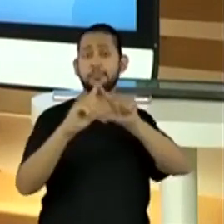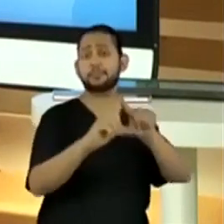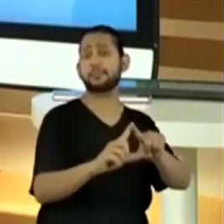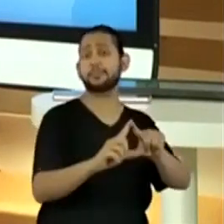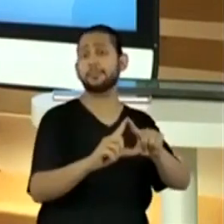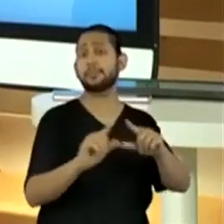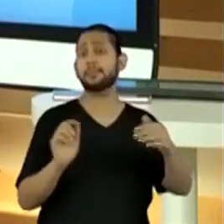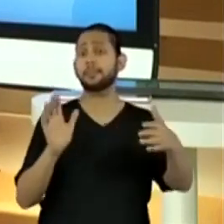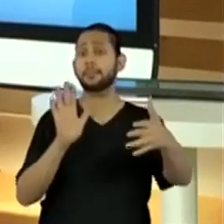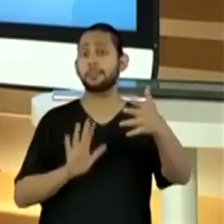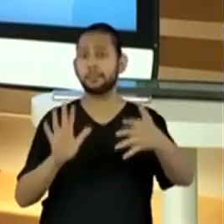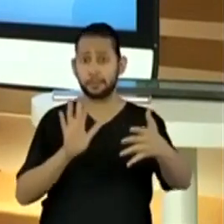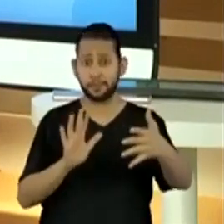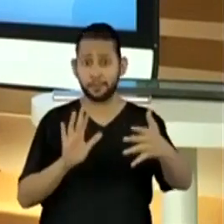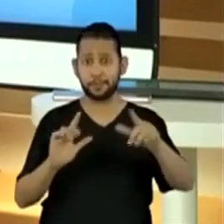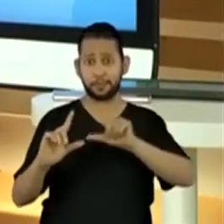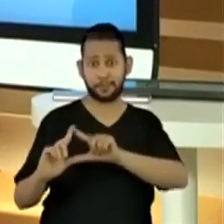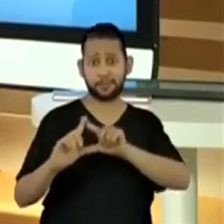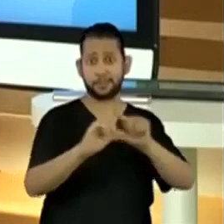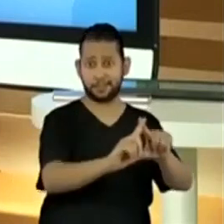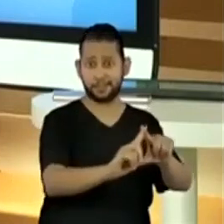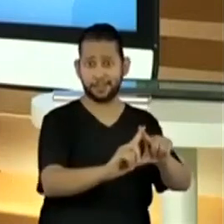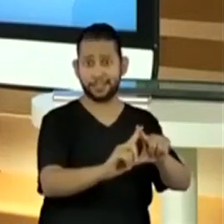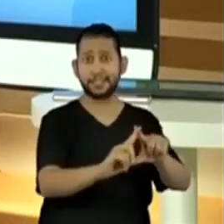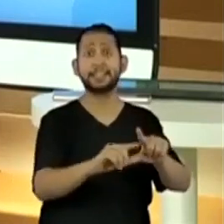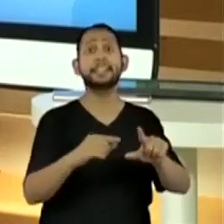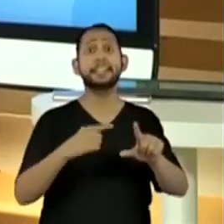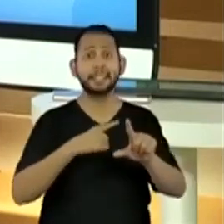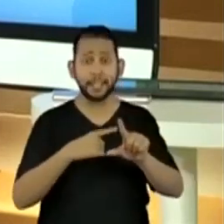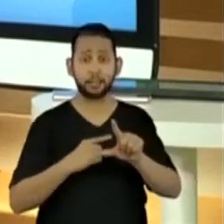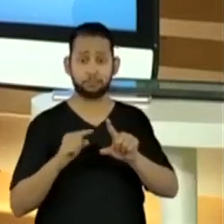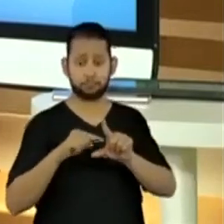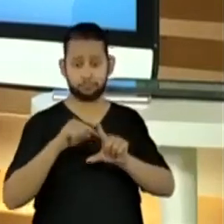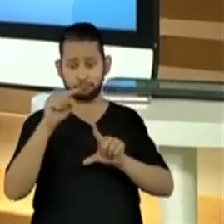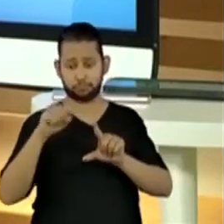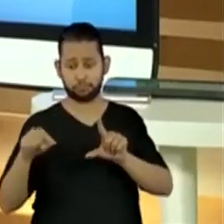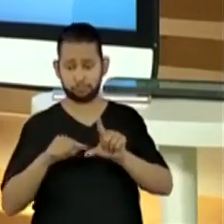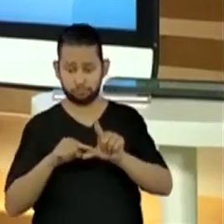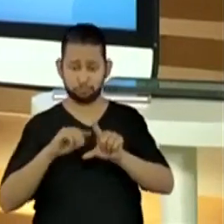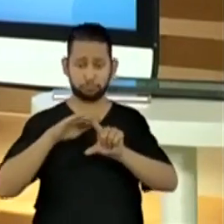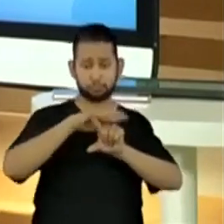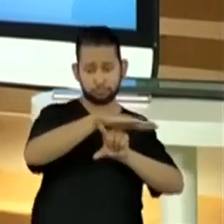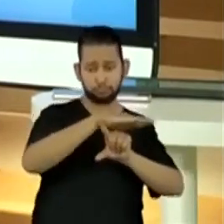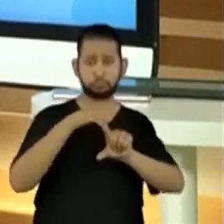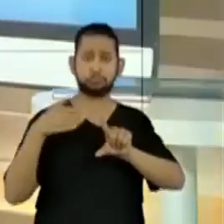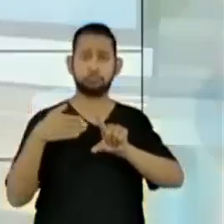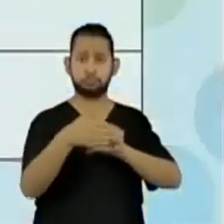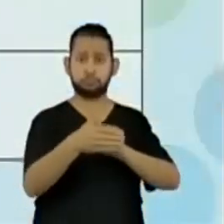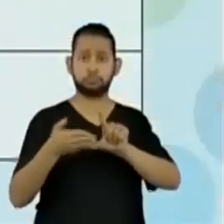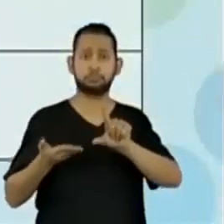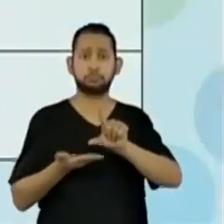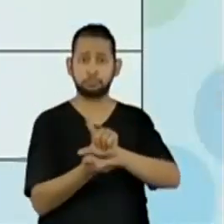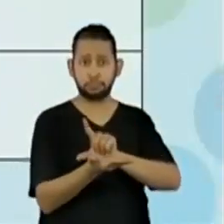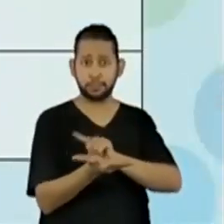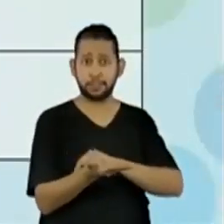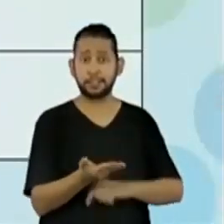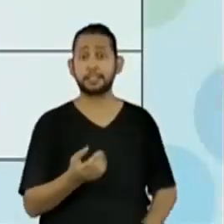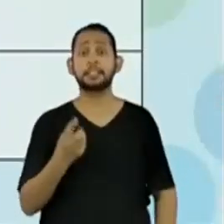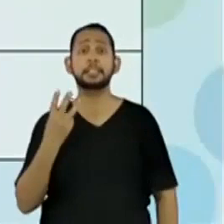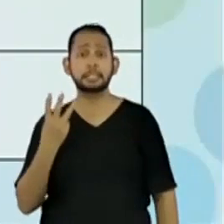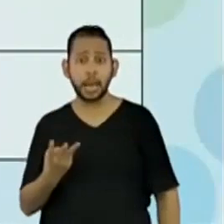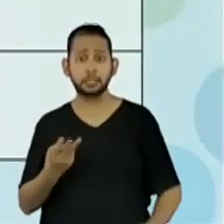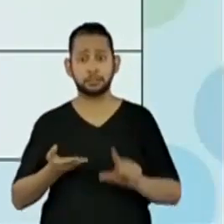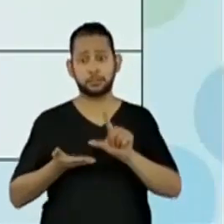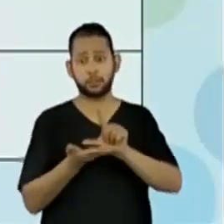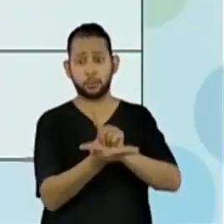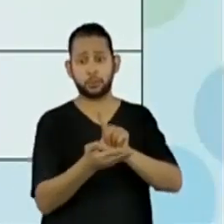de retângulo. E aqui embaixo vai sair outra face em formato de retângulo. Então, são 3, certo? 1, 2,